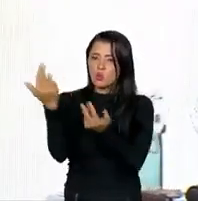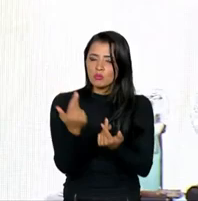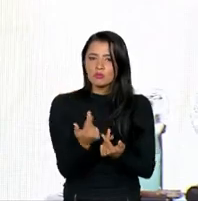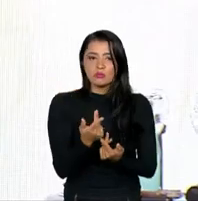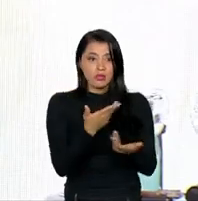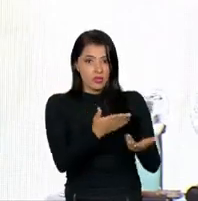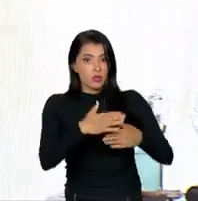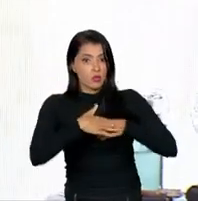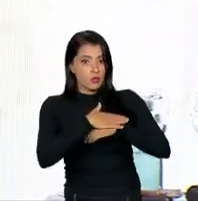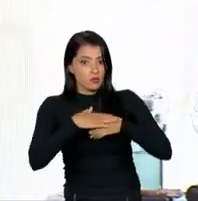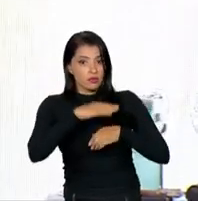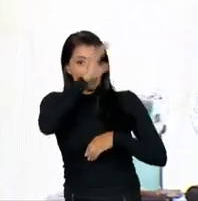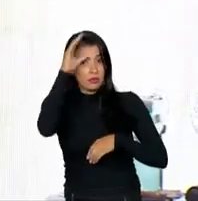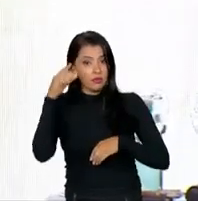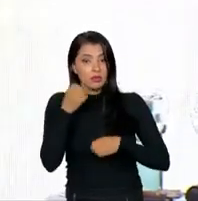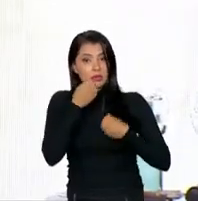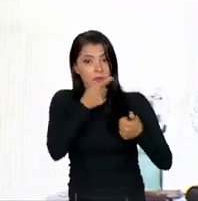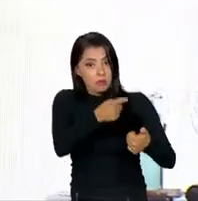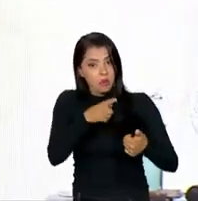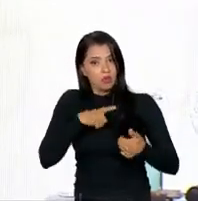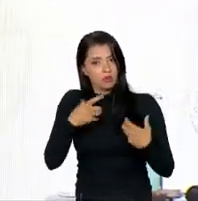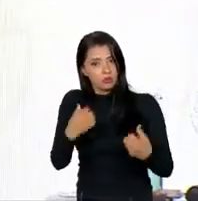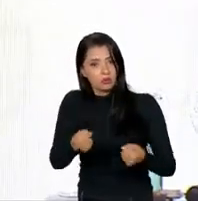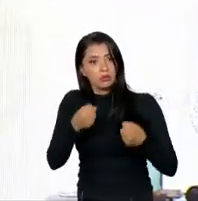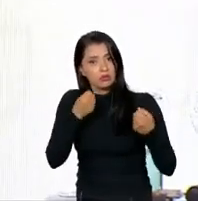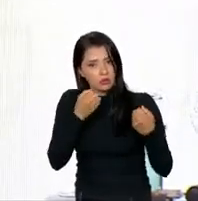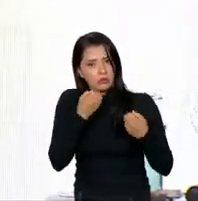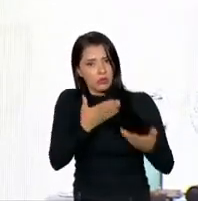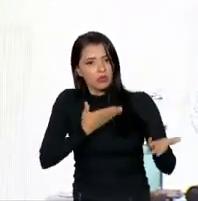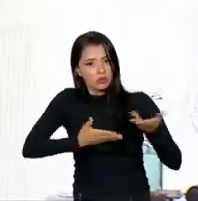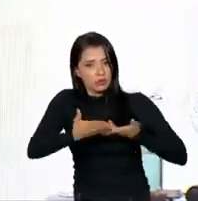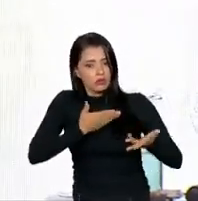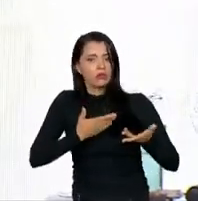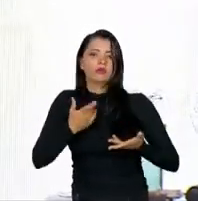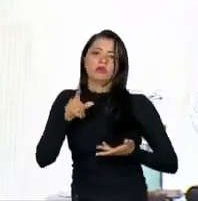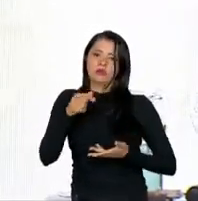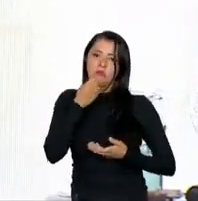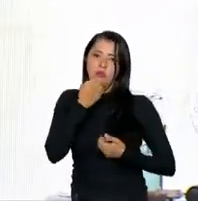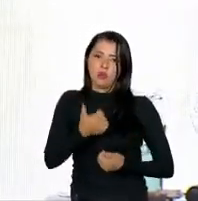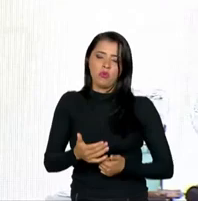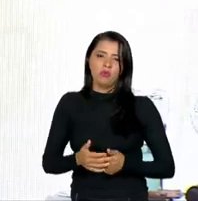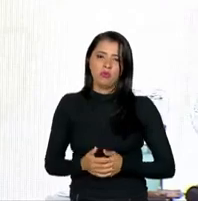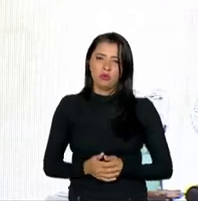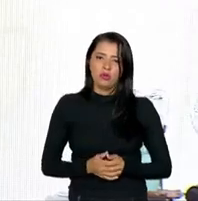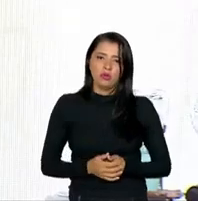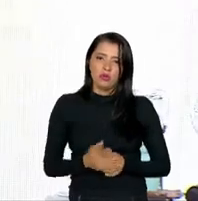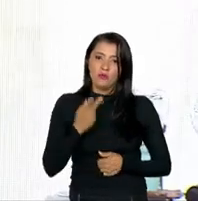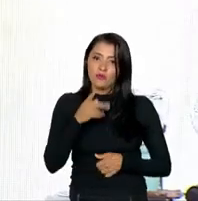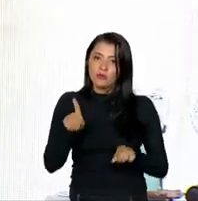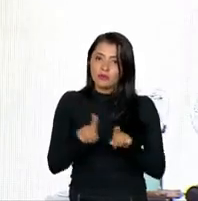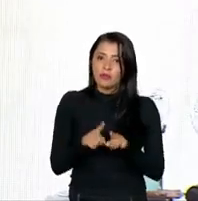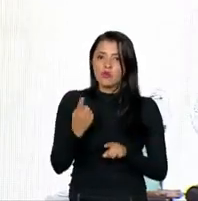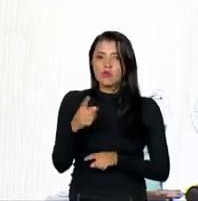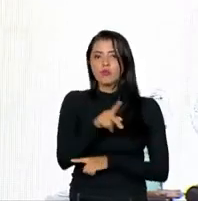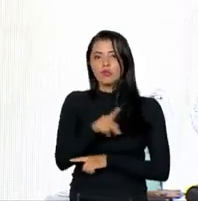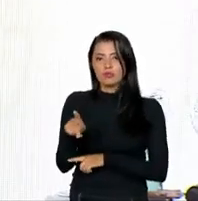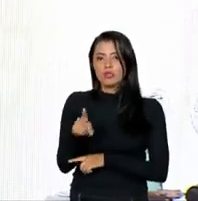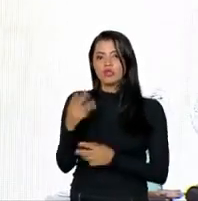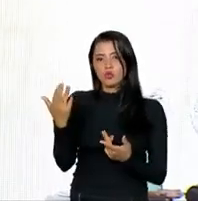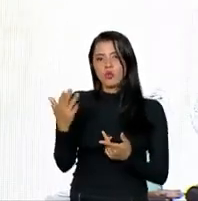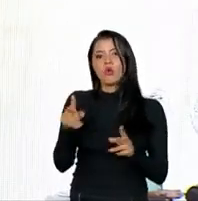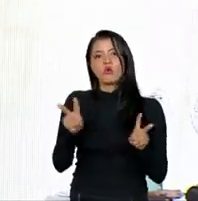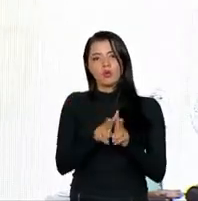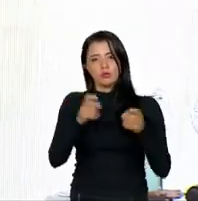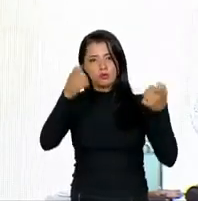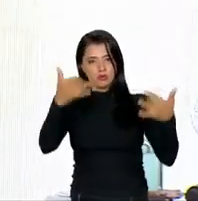lugar, e que bom que ele entende, que bom que ele tem aceitado. E a gente está falando muito de um presidente que hoje, como o Wellington também